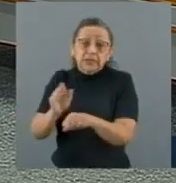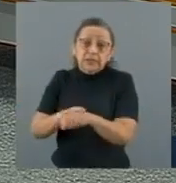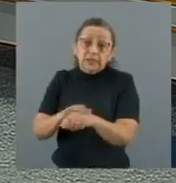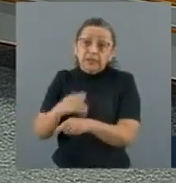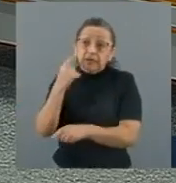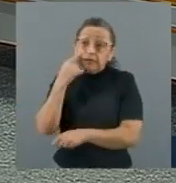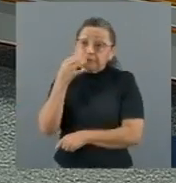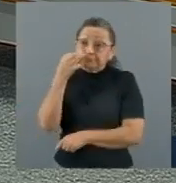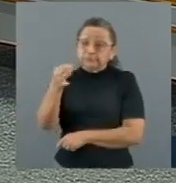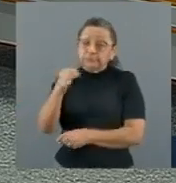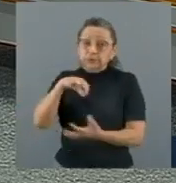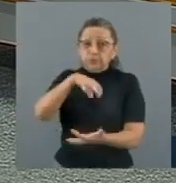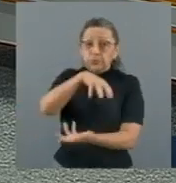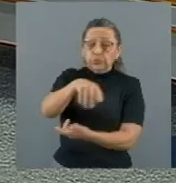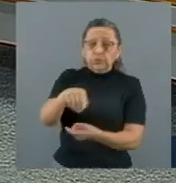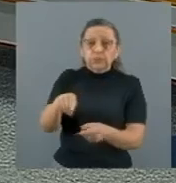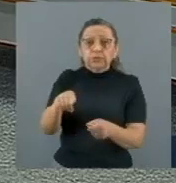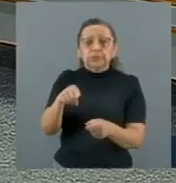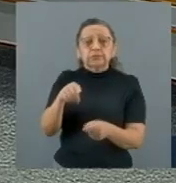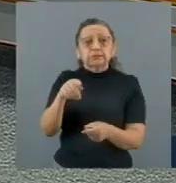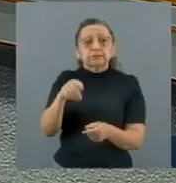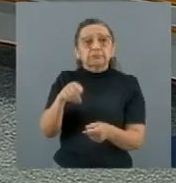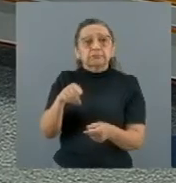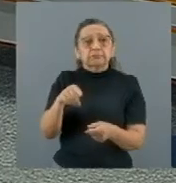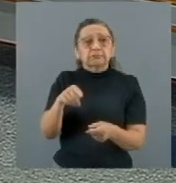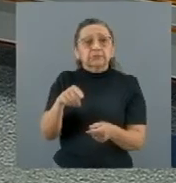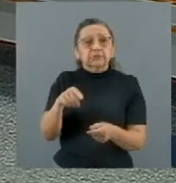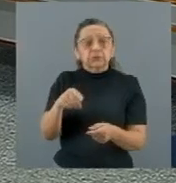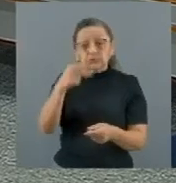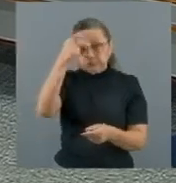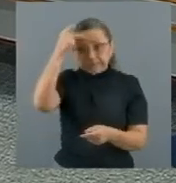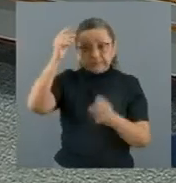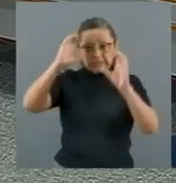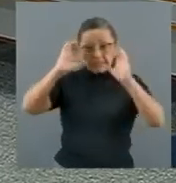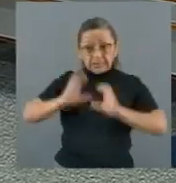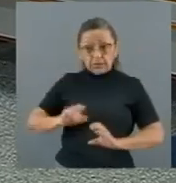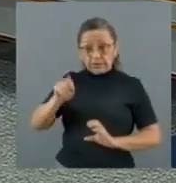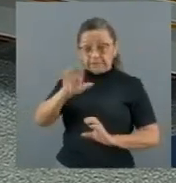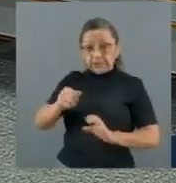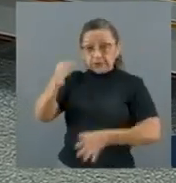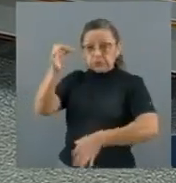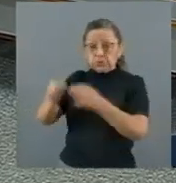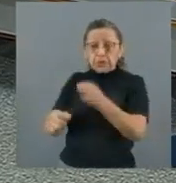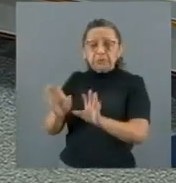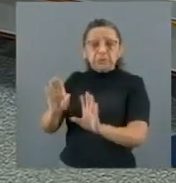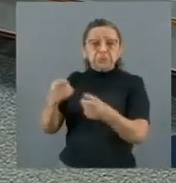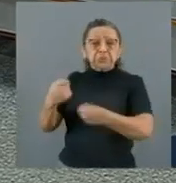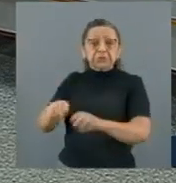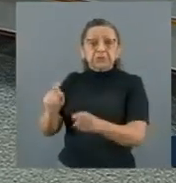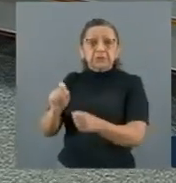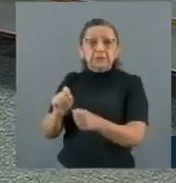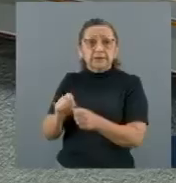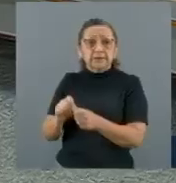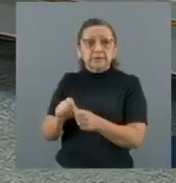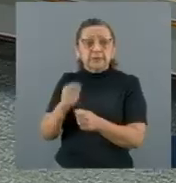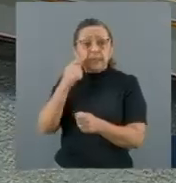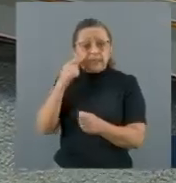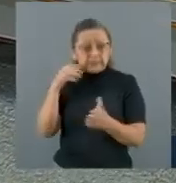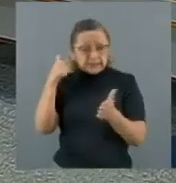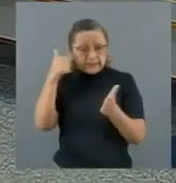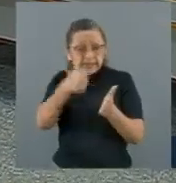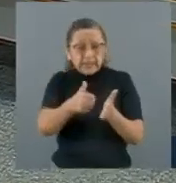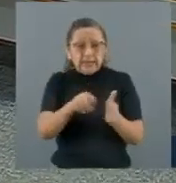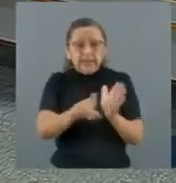mundo, inclusive política, de um cidadão que vai nos julgar e que não vai precisar estar feito a letra fria da lei, mas a